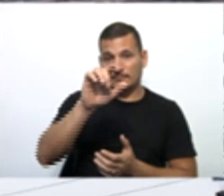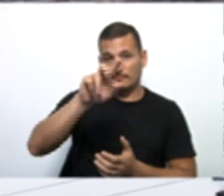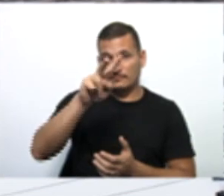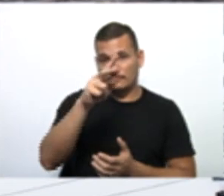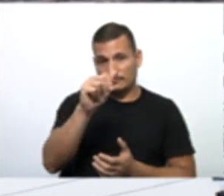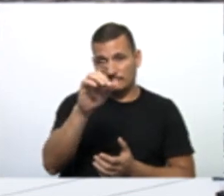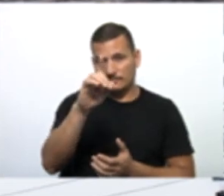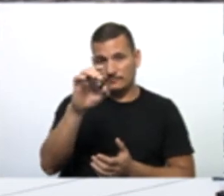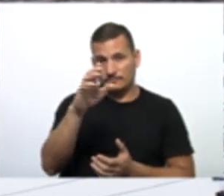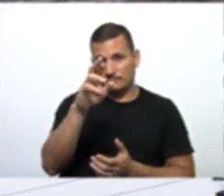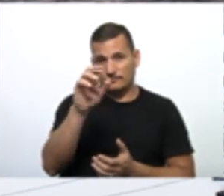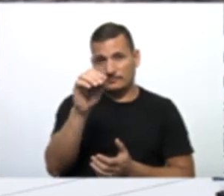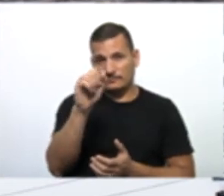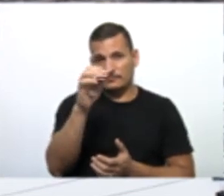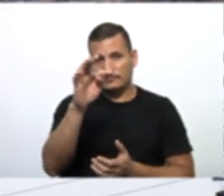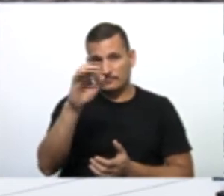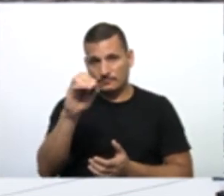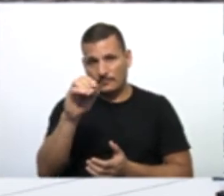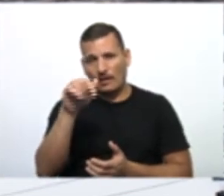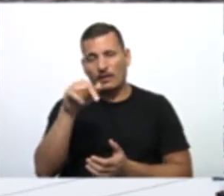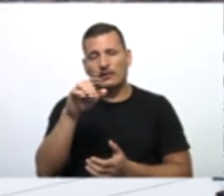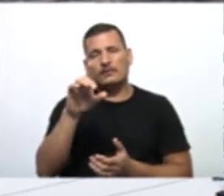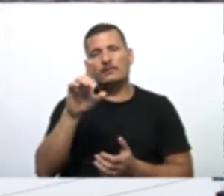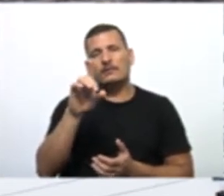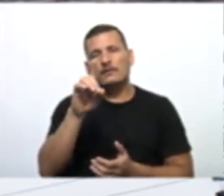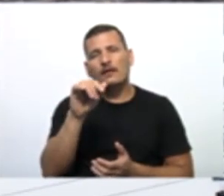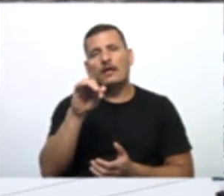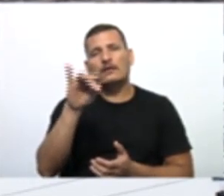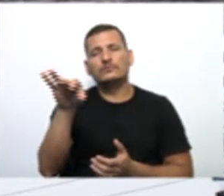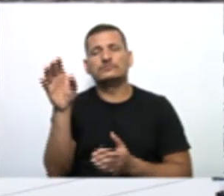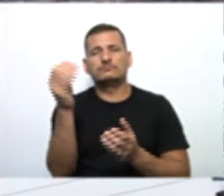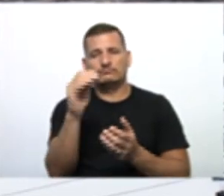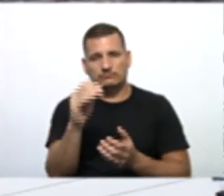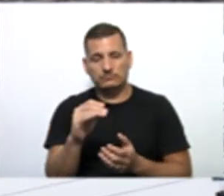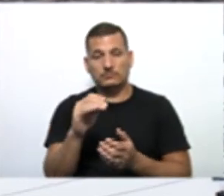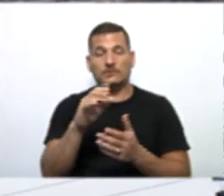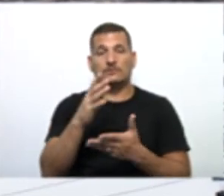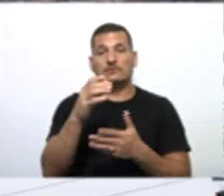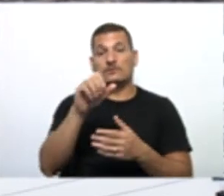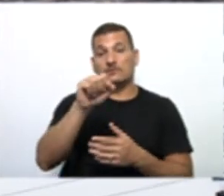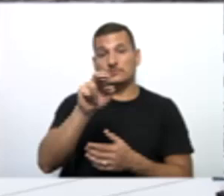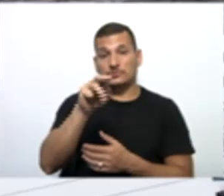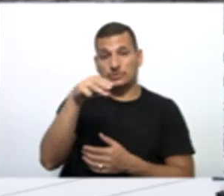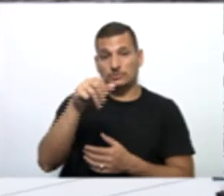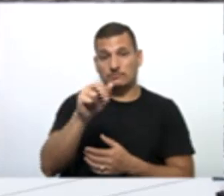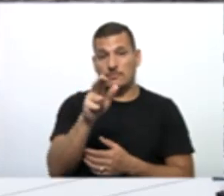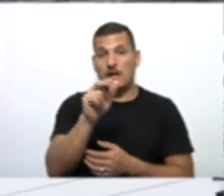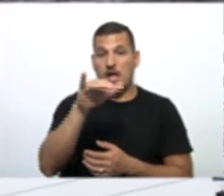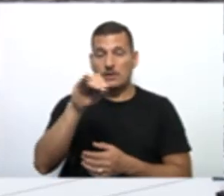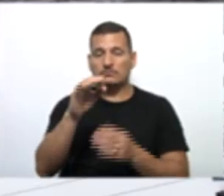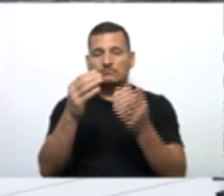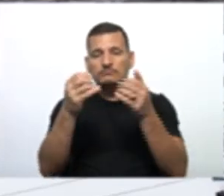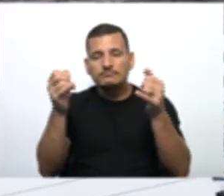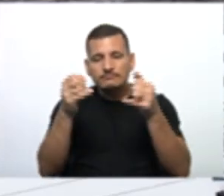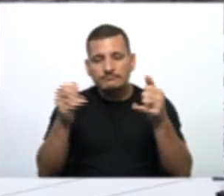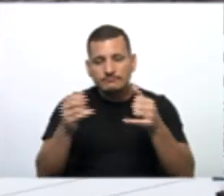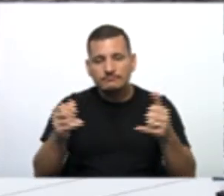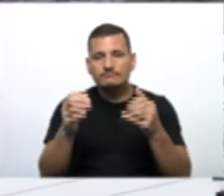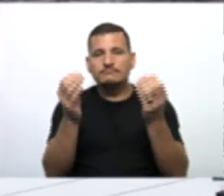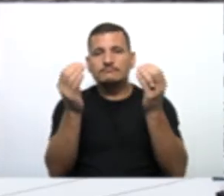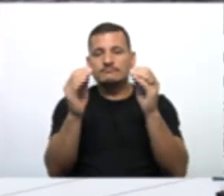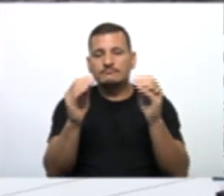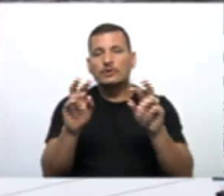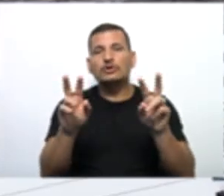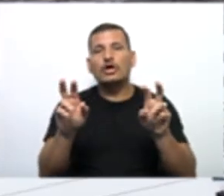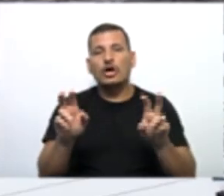dados bibliográficos essenciais do relatório. O sumário é onde se coloca o índice dos tópicos tratados, com